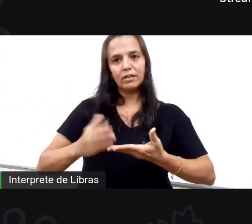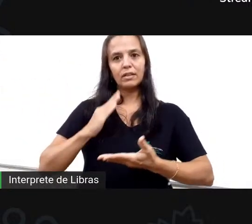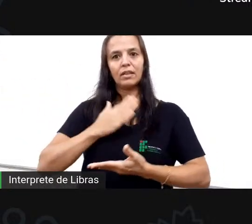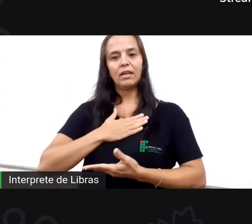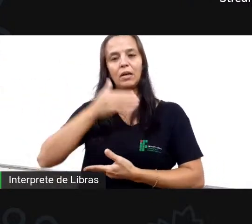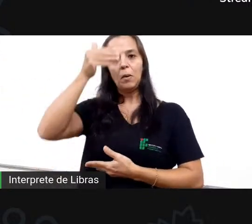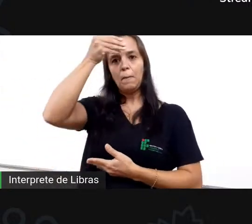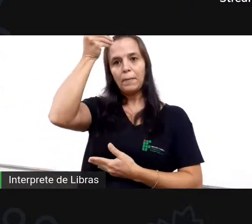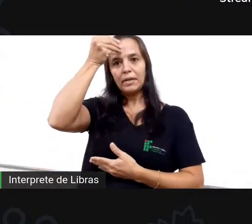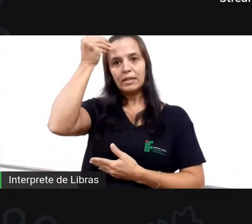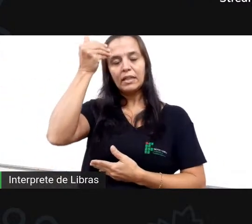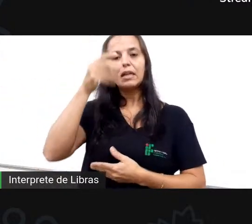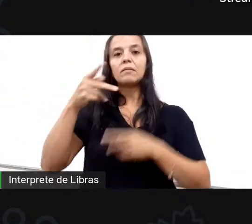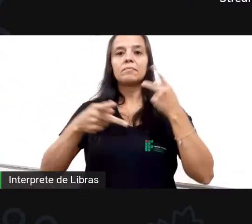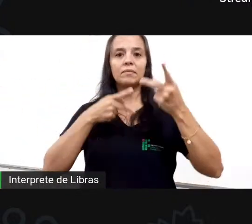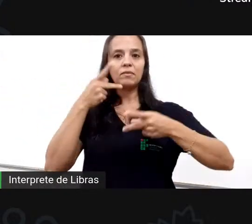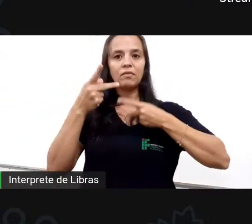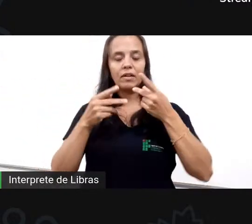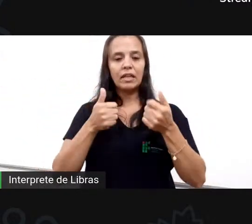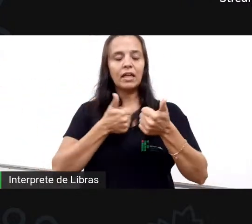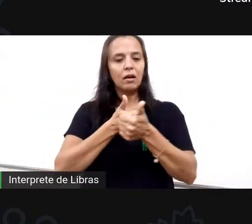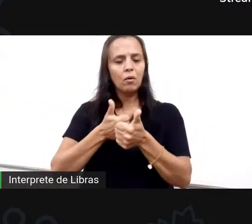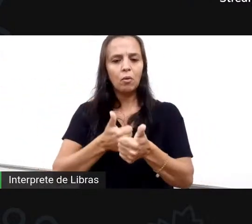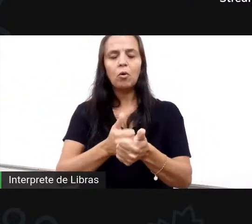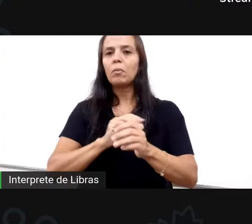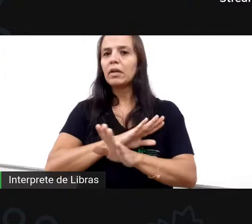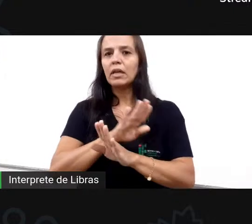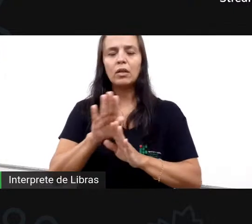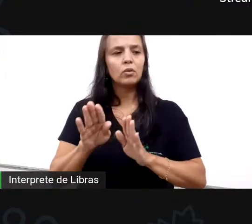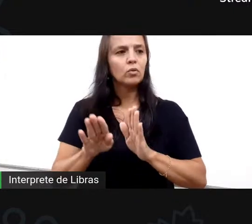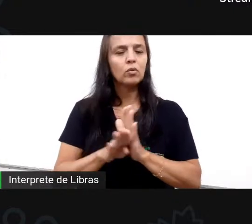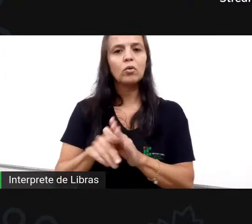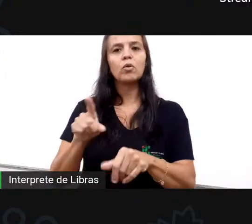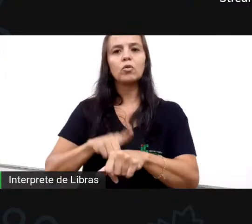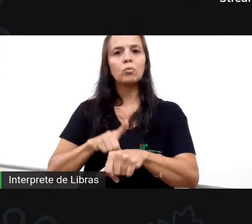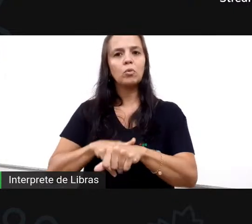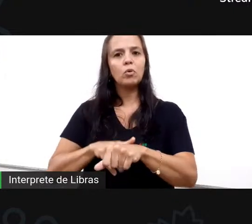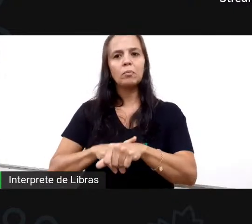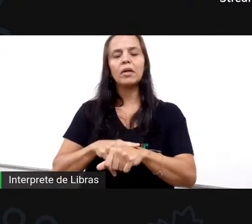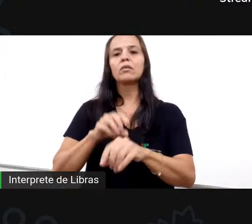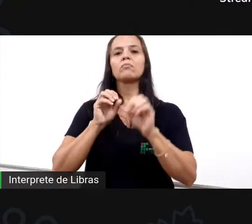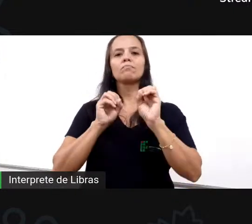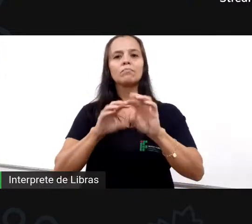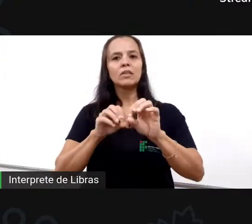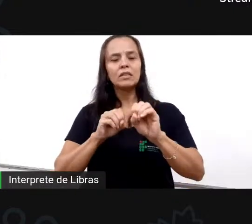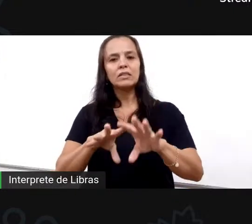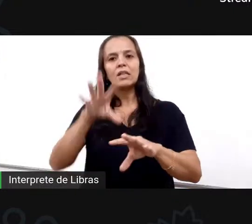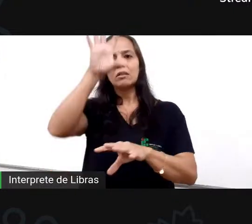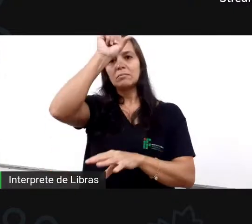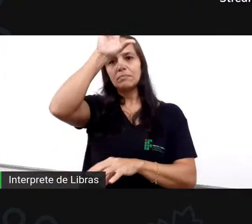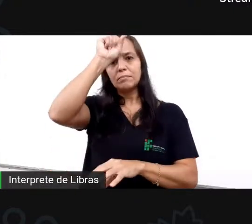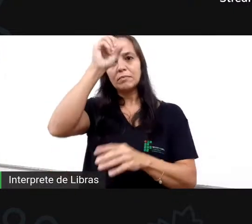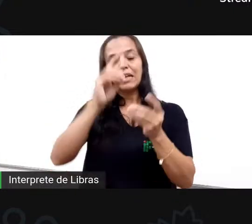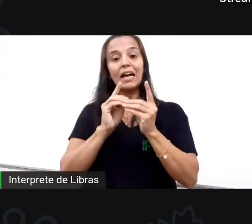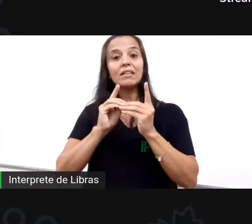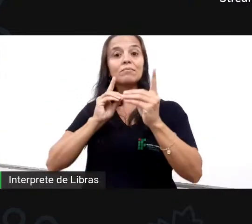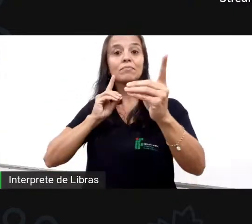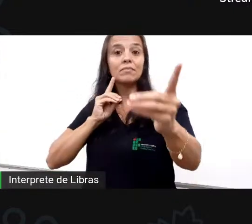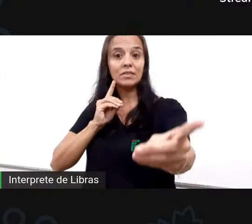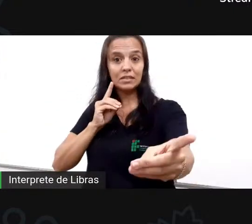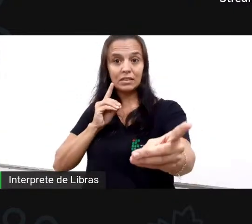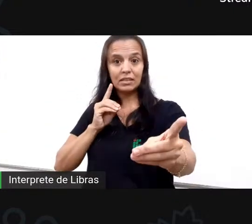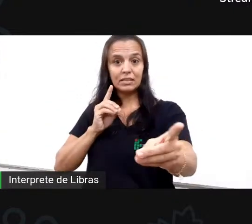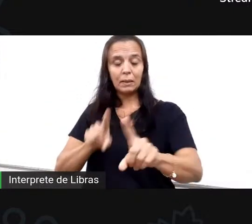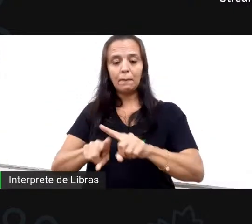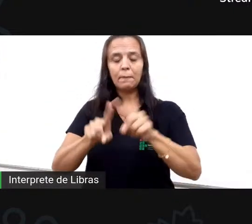e dizer que acompanhei a trajetória estudantil de vocês, mesmo que à distância, mas